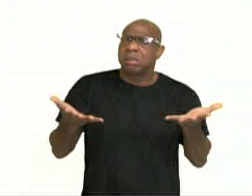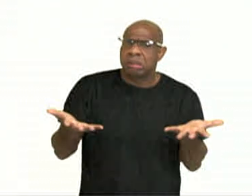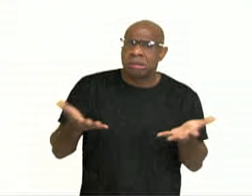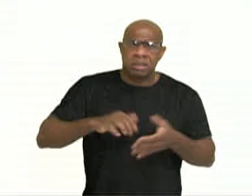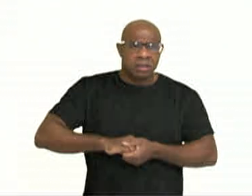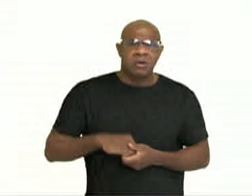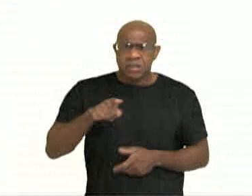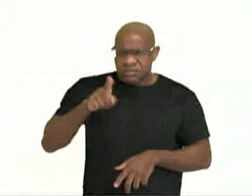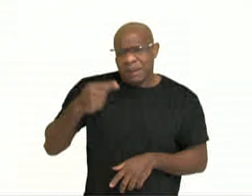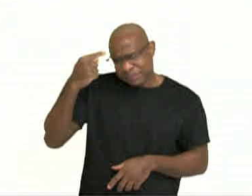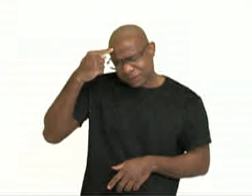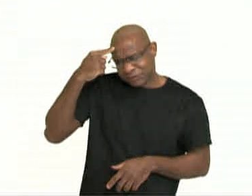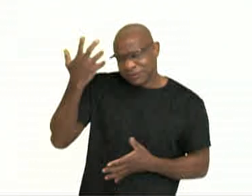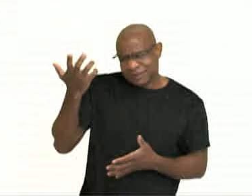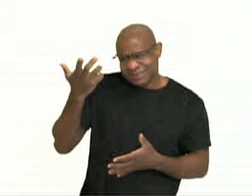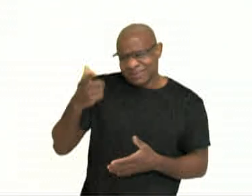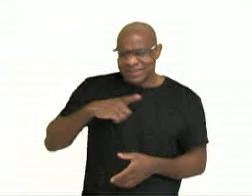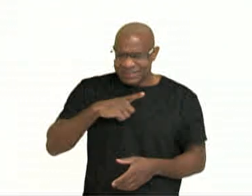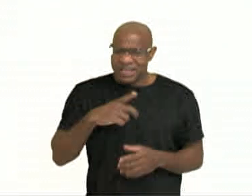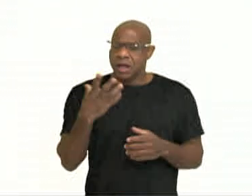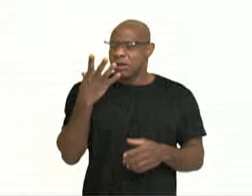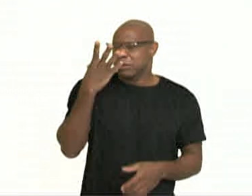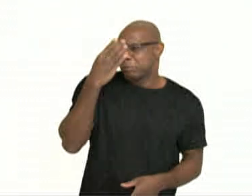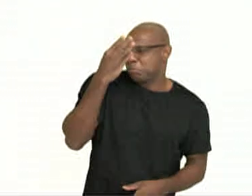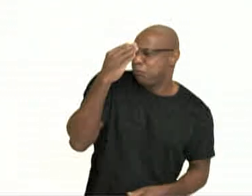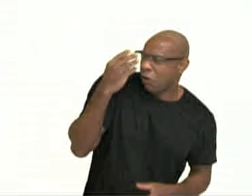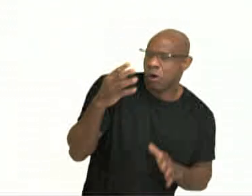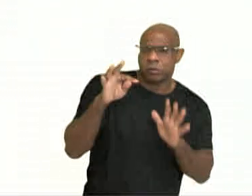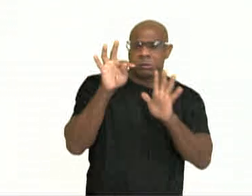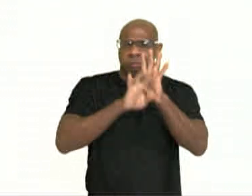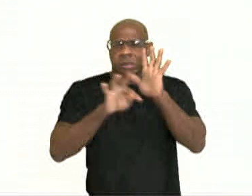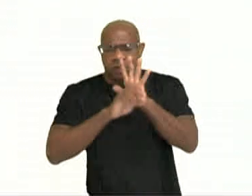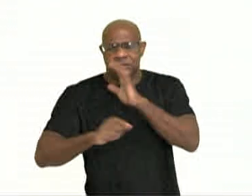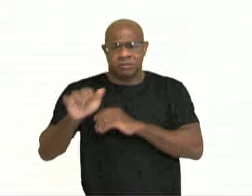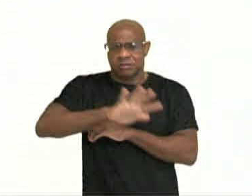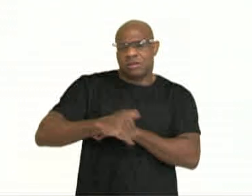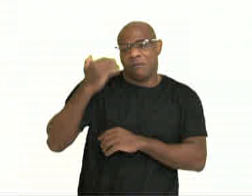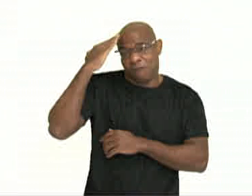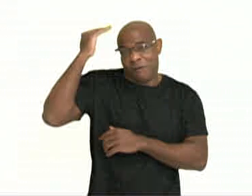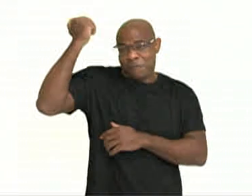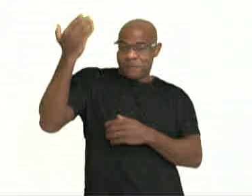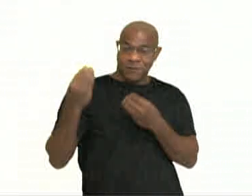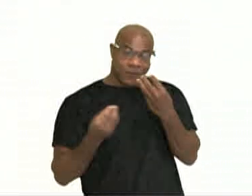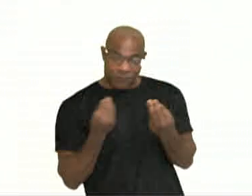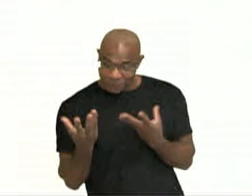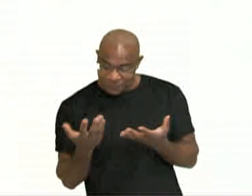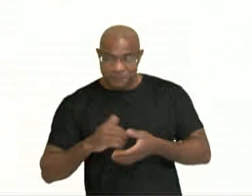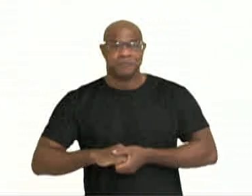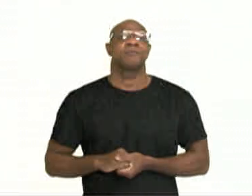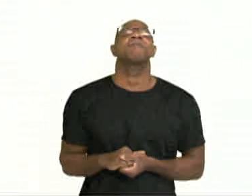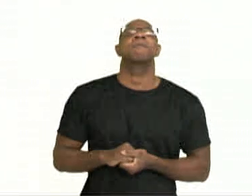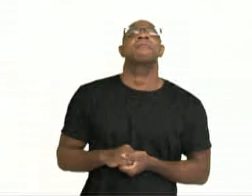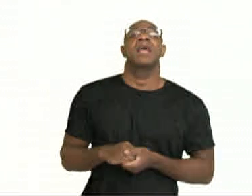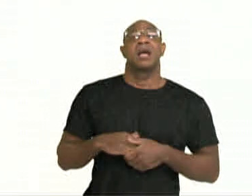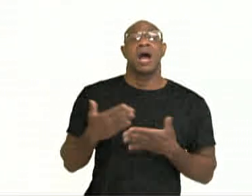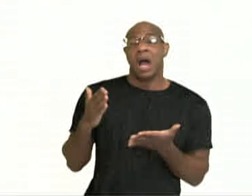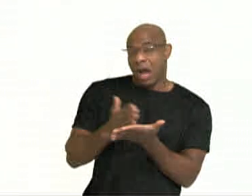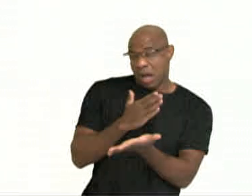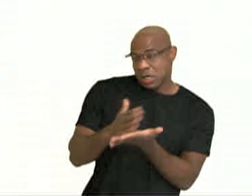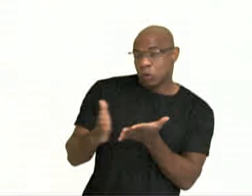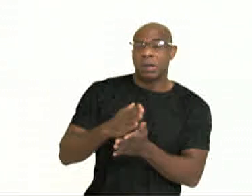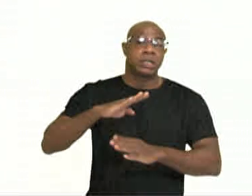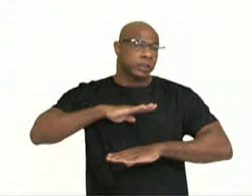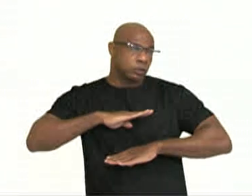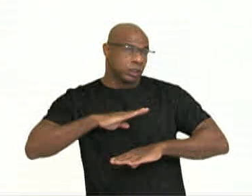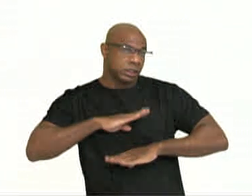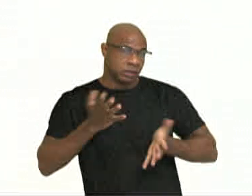Como seria ter um texto, foto ou vídeo ficando super conhecidos? Em alguns casos, imagino que poderia